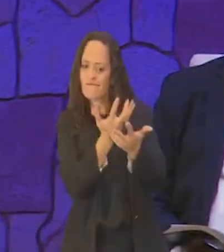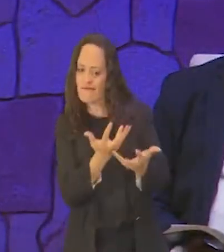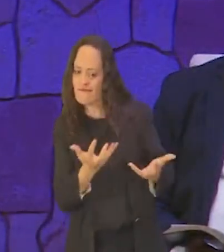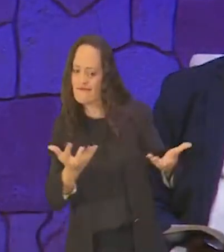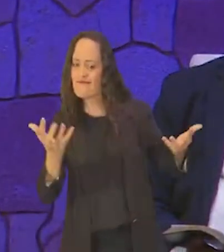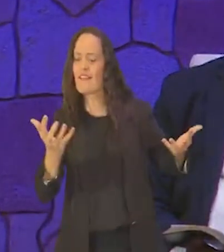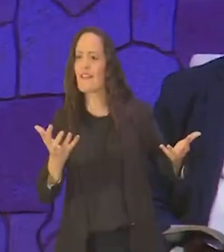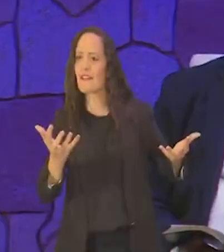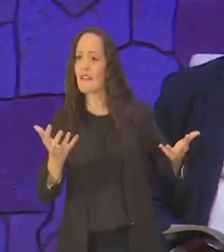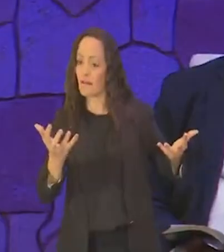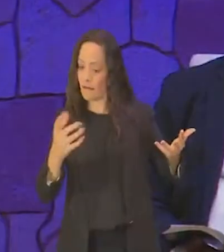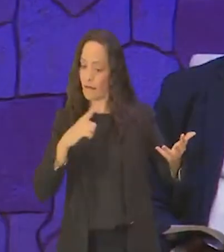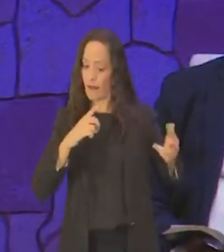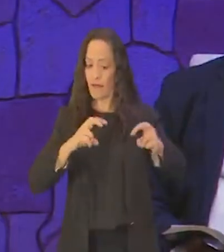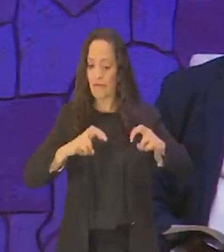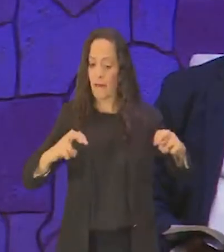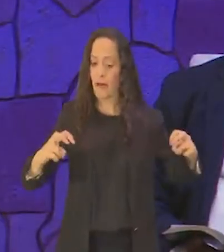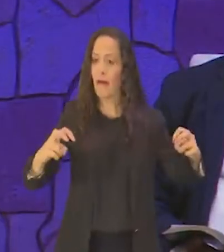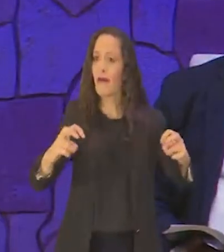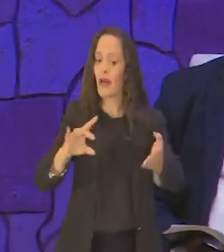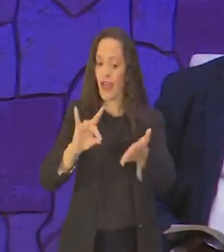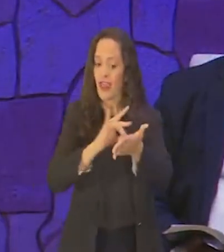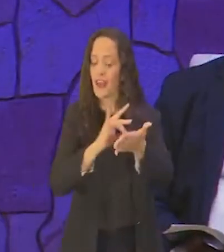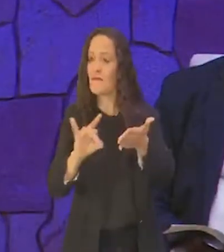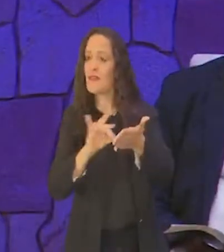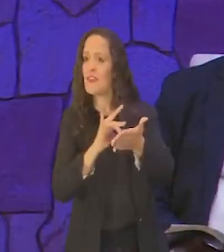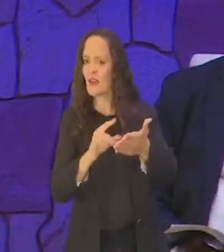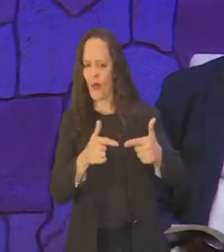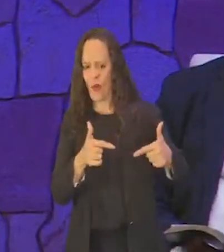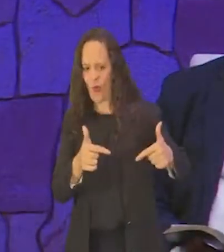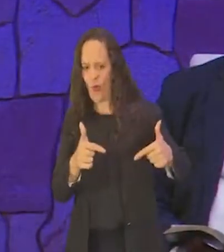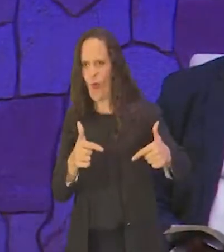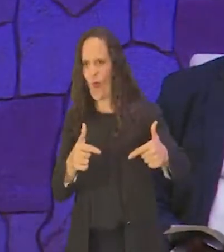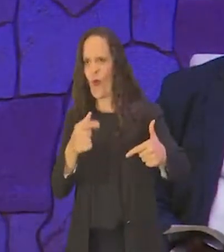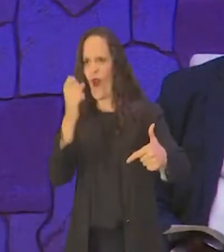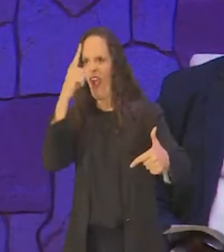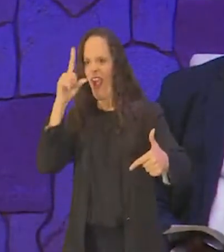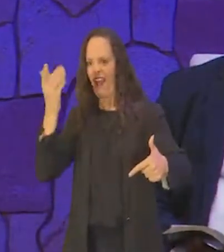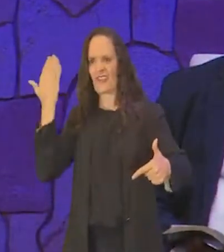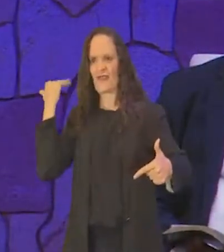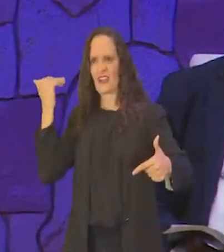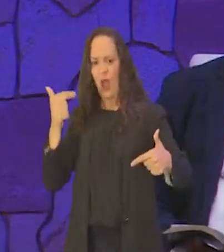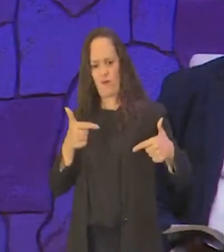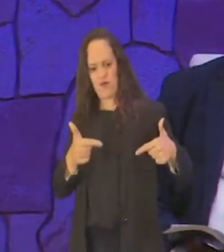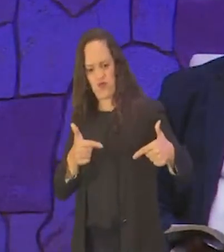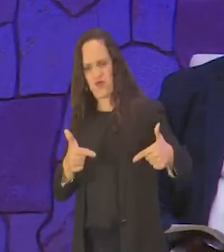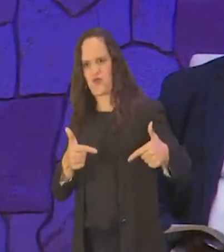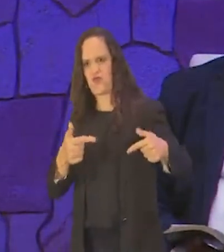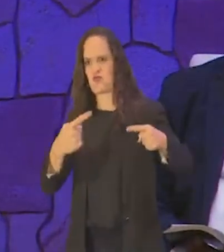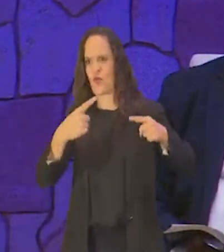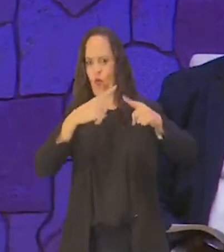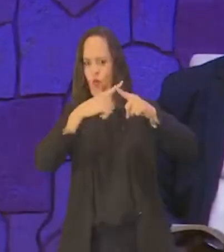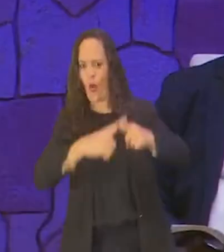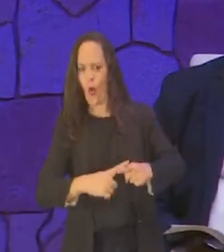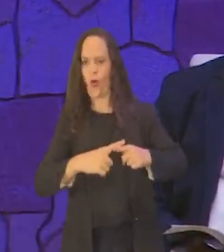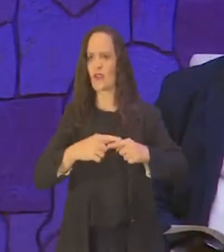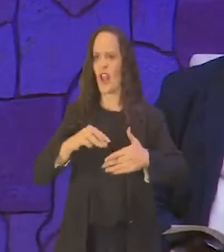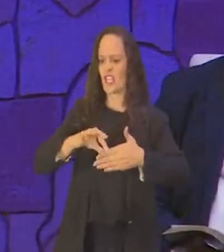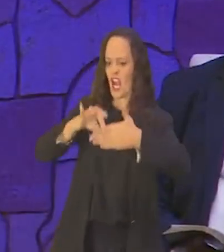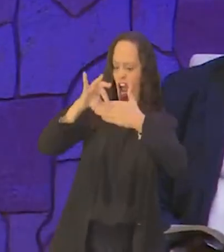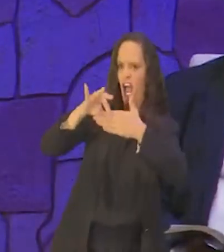coloca os seus inimigos pelo seu contexto de guerra, o seu contexto de disputa por liderança, por